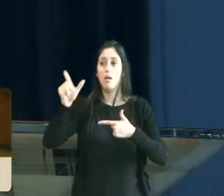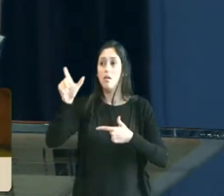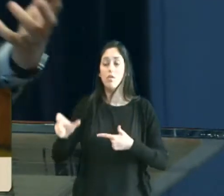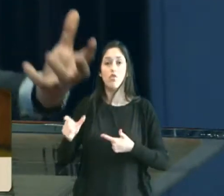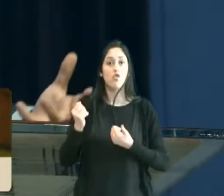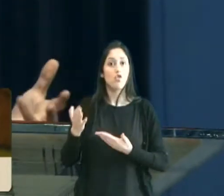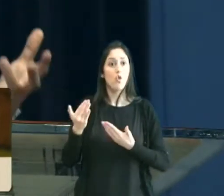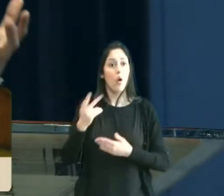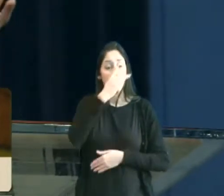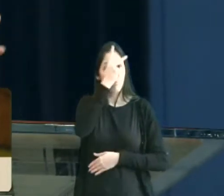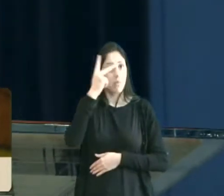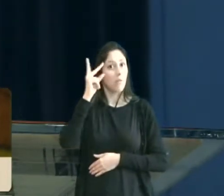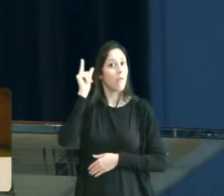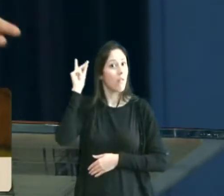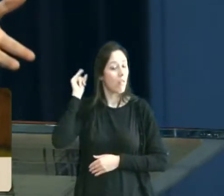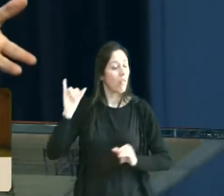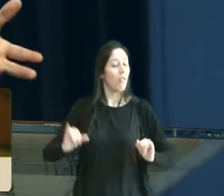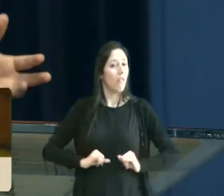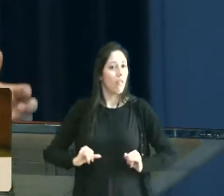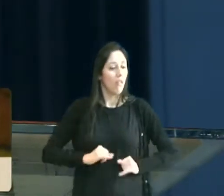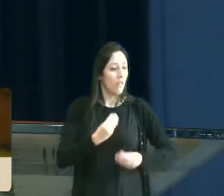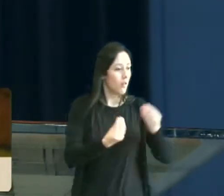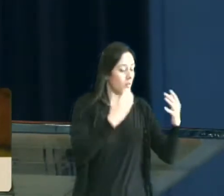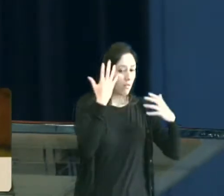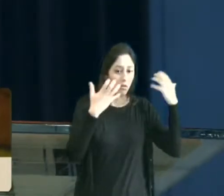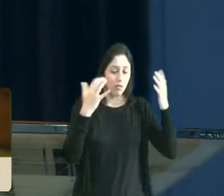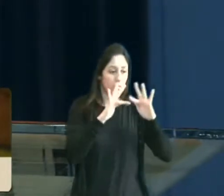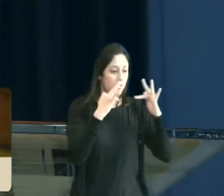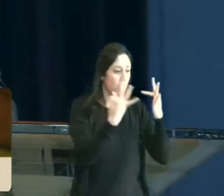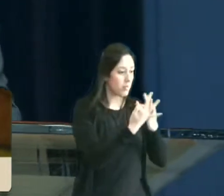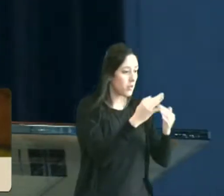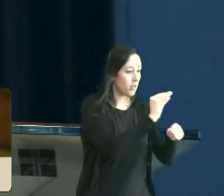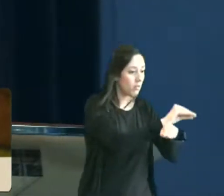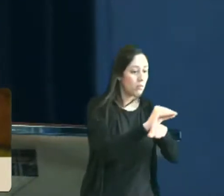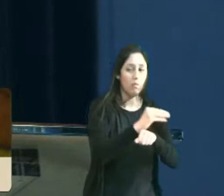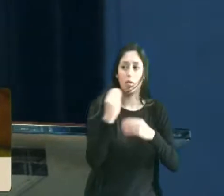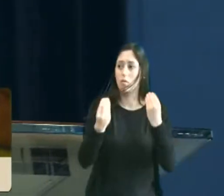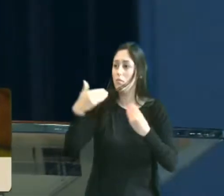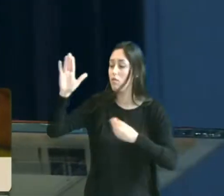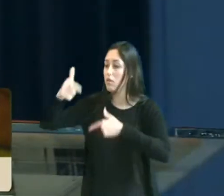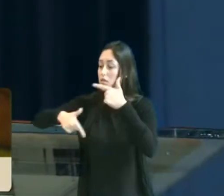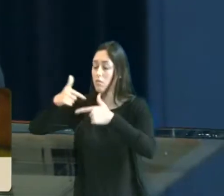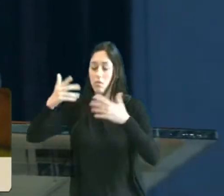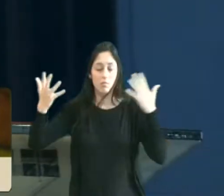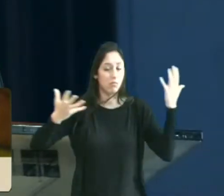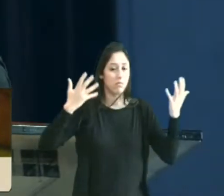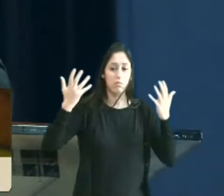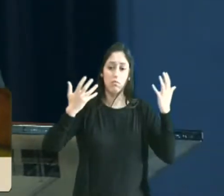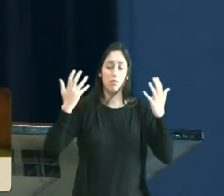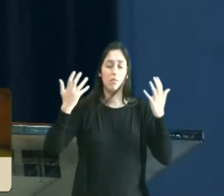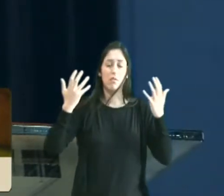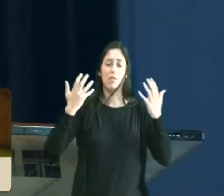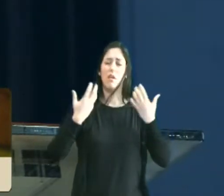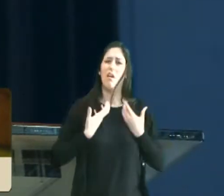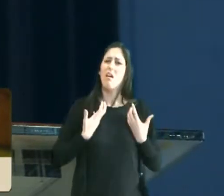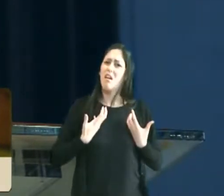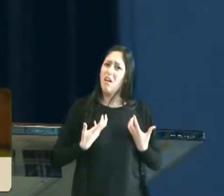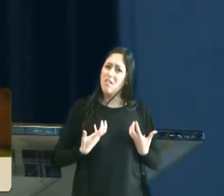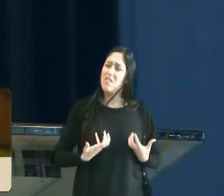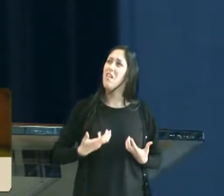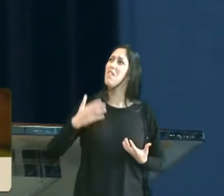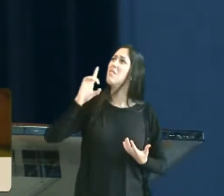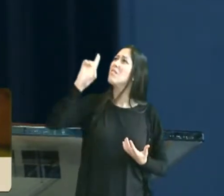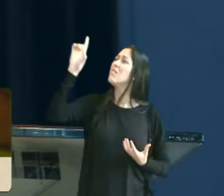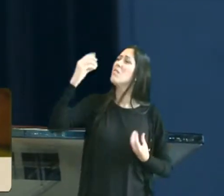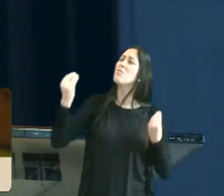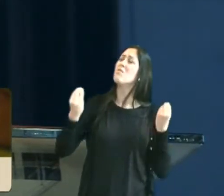sentindo tremendamente incapaz de lidar com tudo aquilo. E aí um dia ele chega na presença de Deus magoado: Senhor,